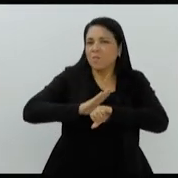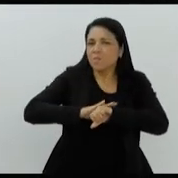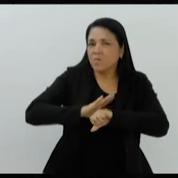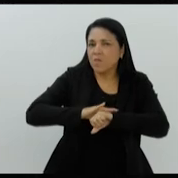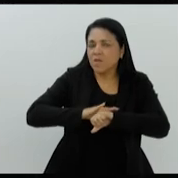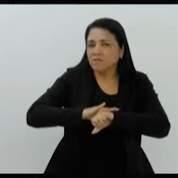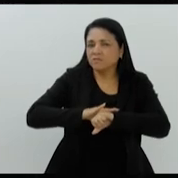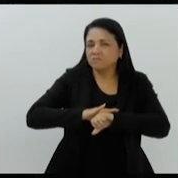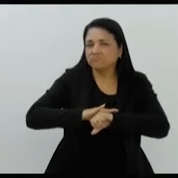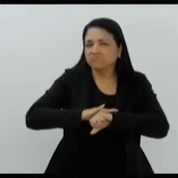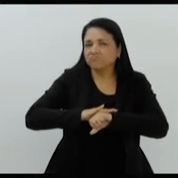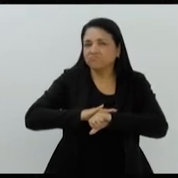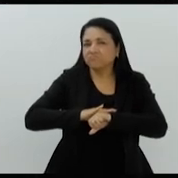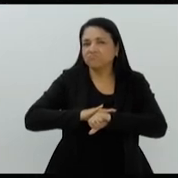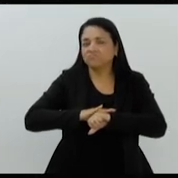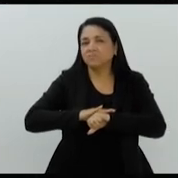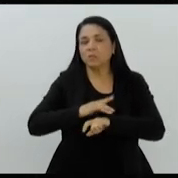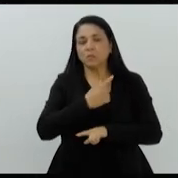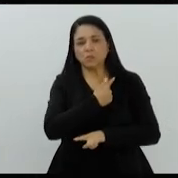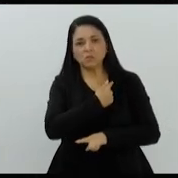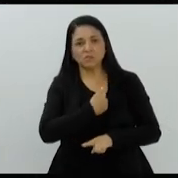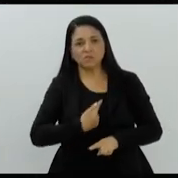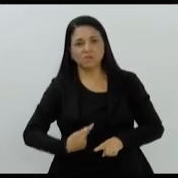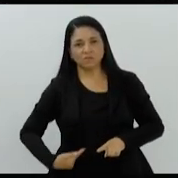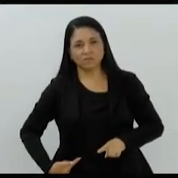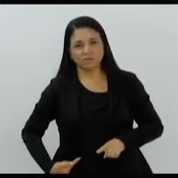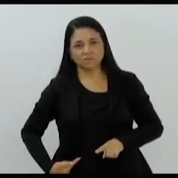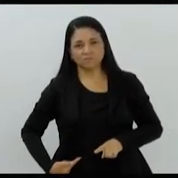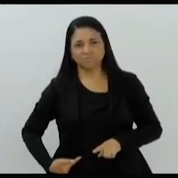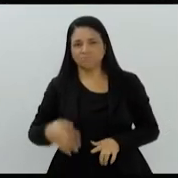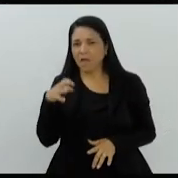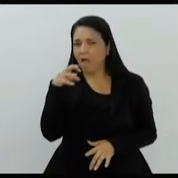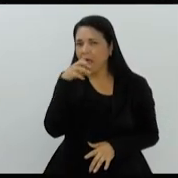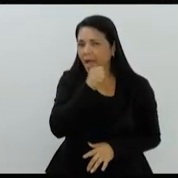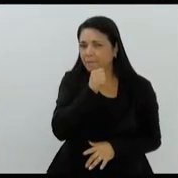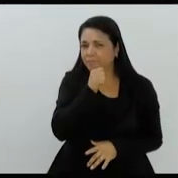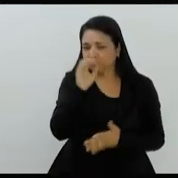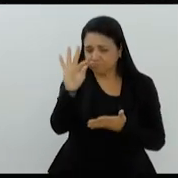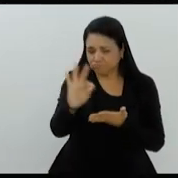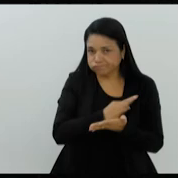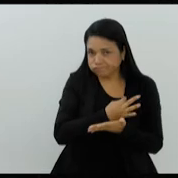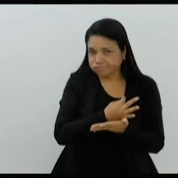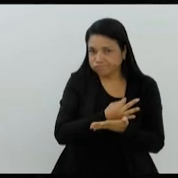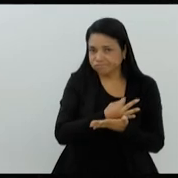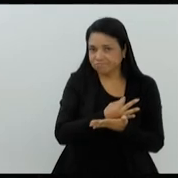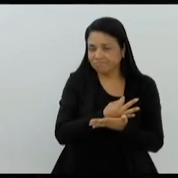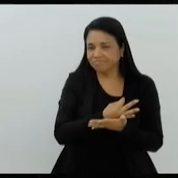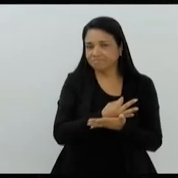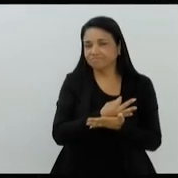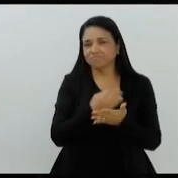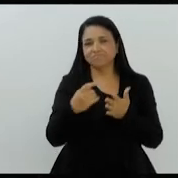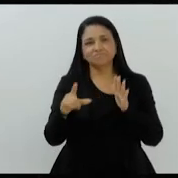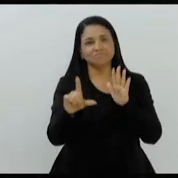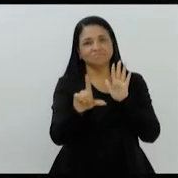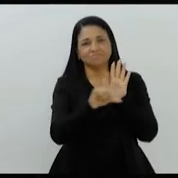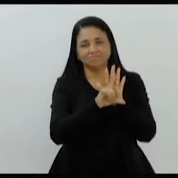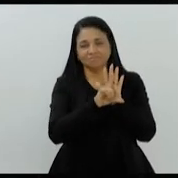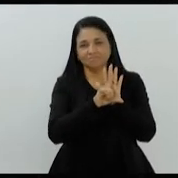horas que o governador é muito ágil, sanciona uma lei com